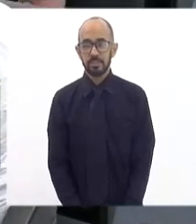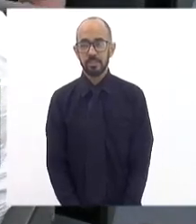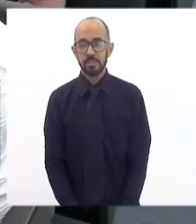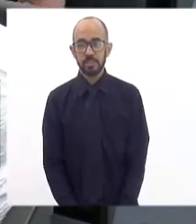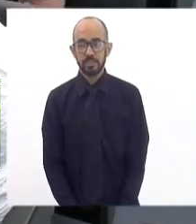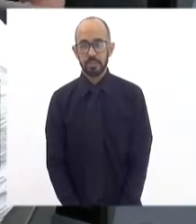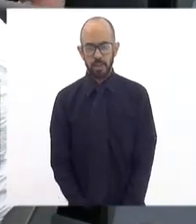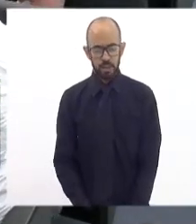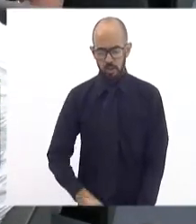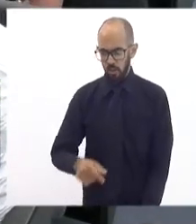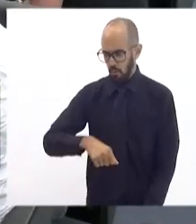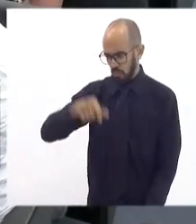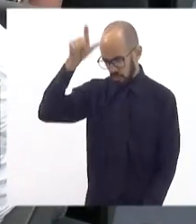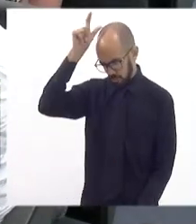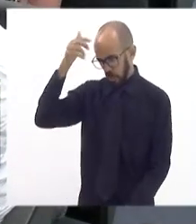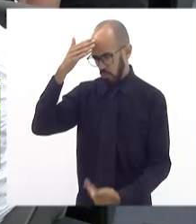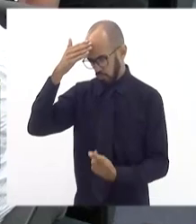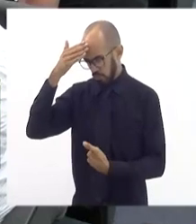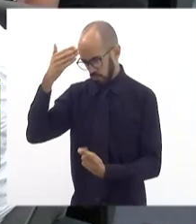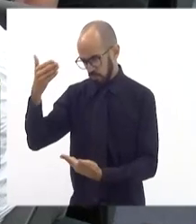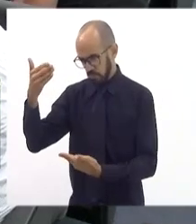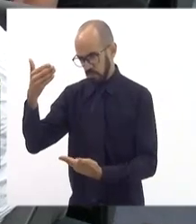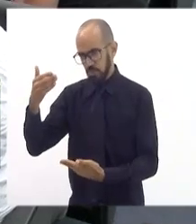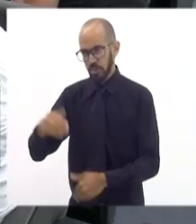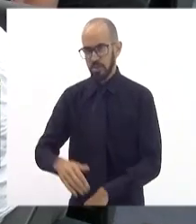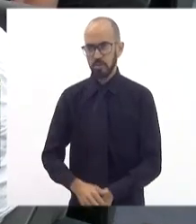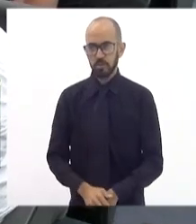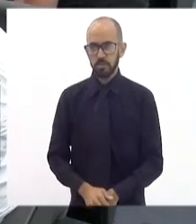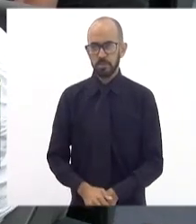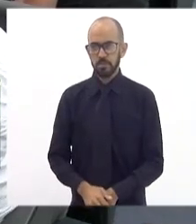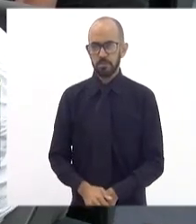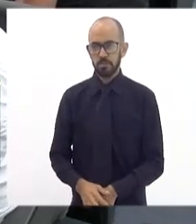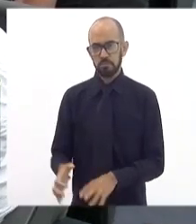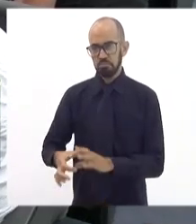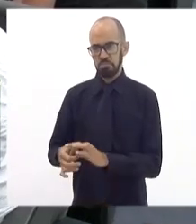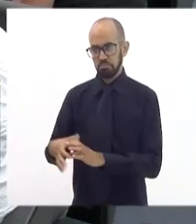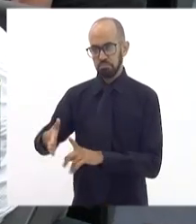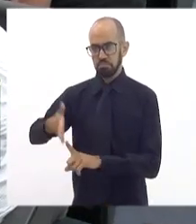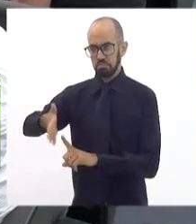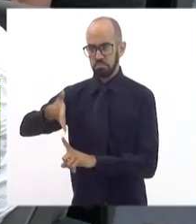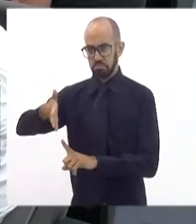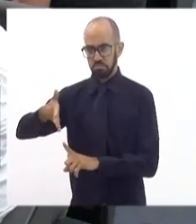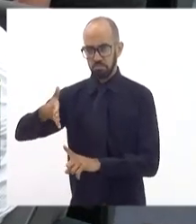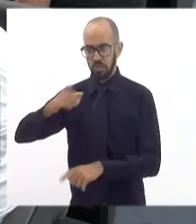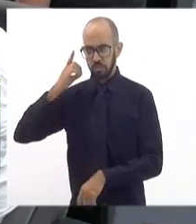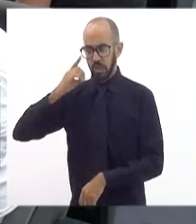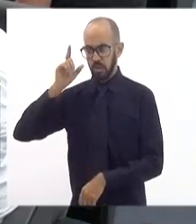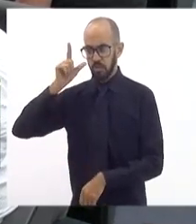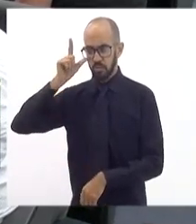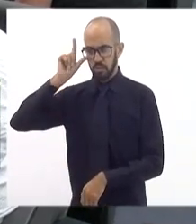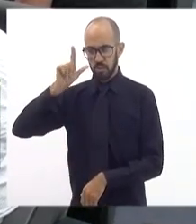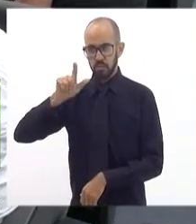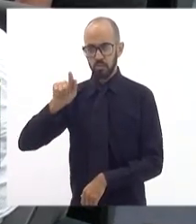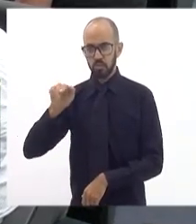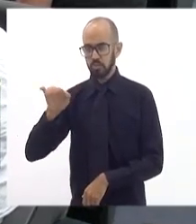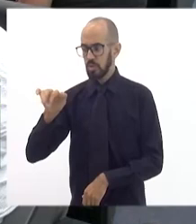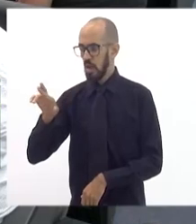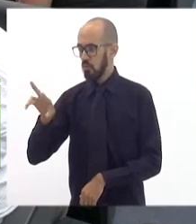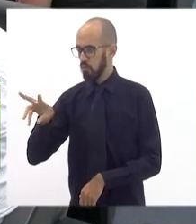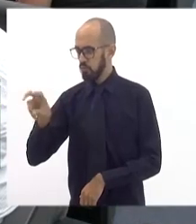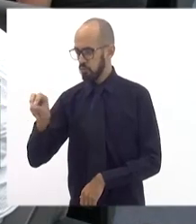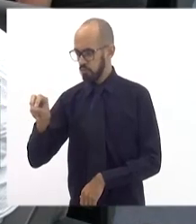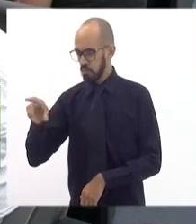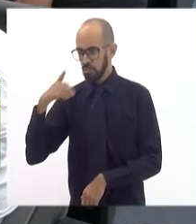deputado dos Paula Obrigado aí pela ela vai daqui deputada Lucinha Deputado Gustavo